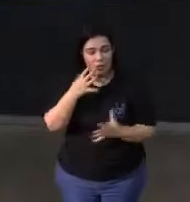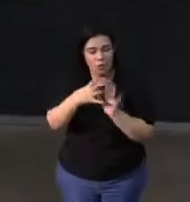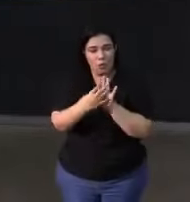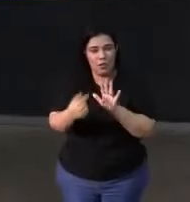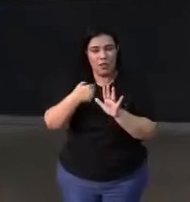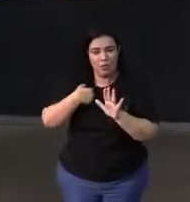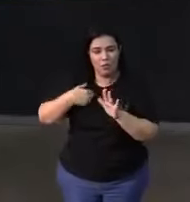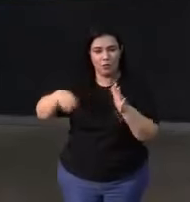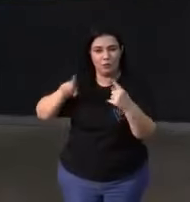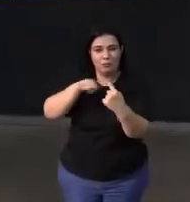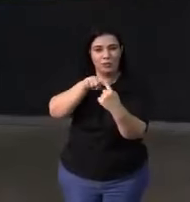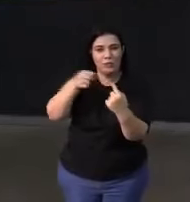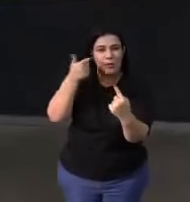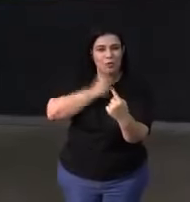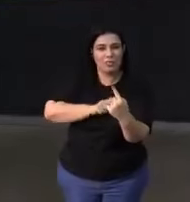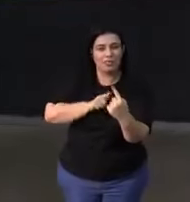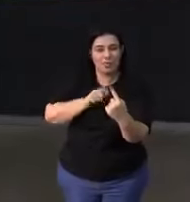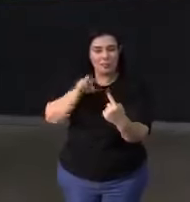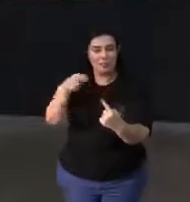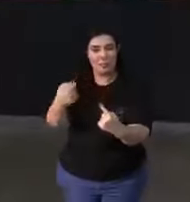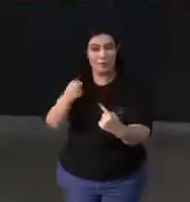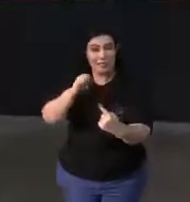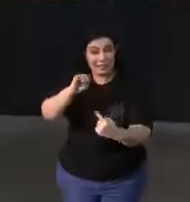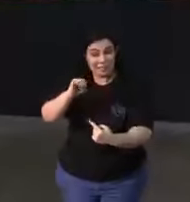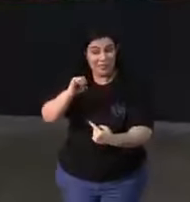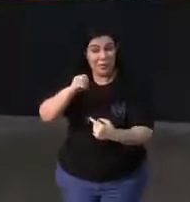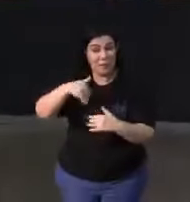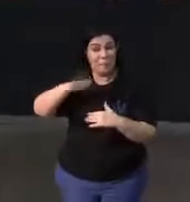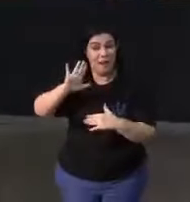lá, se eu for mais